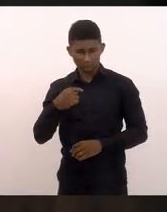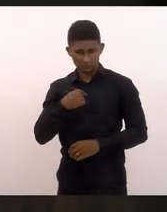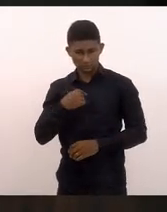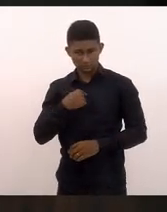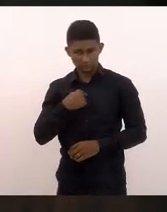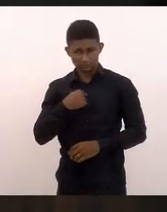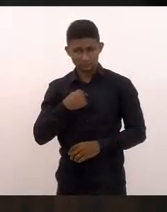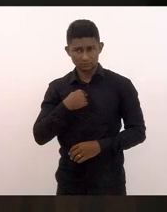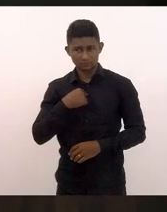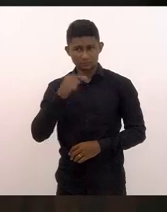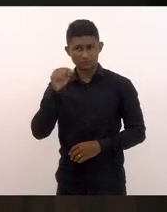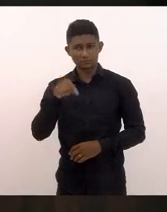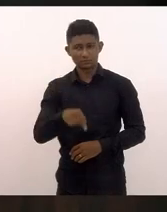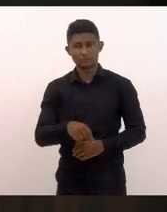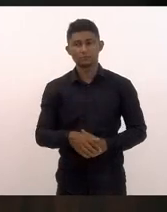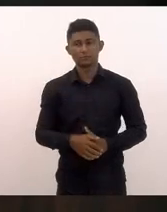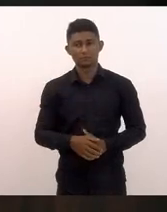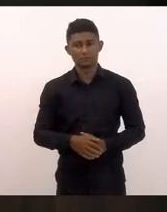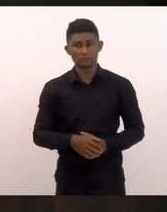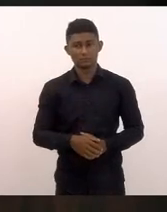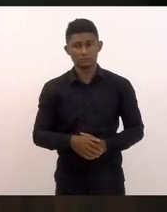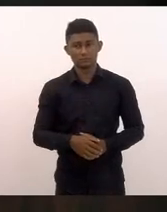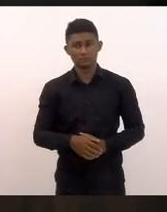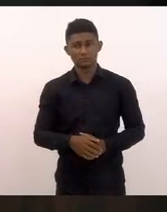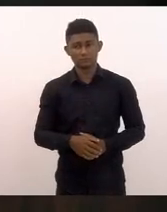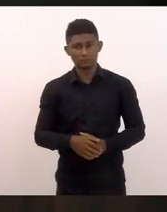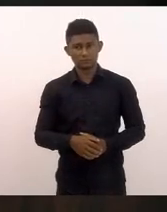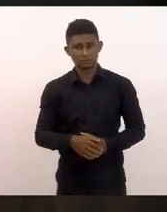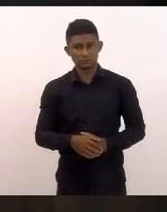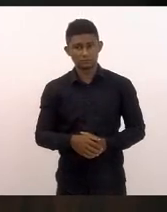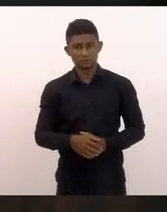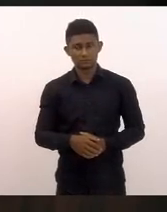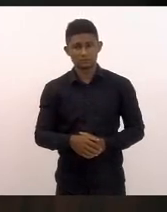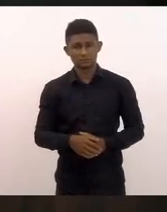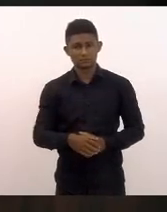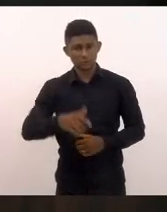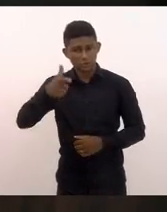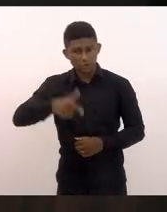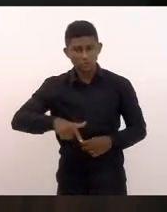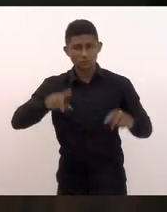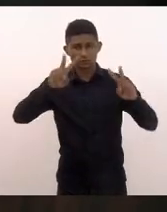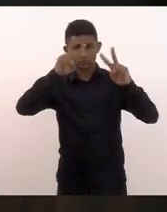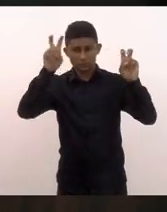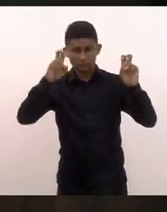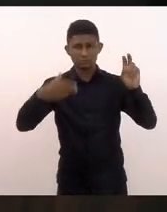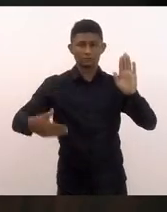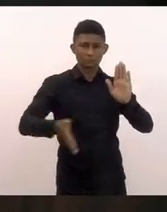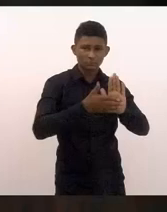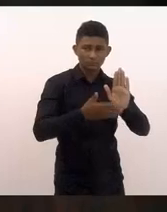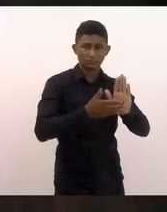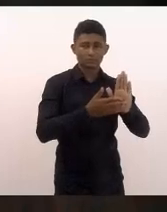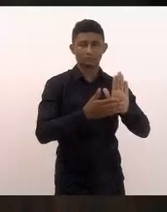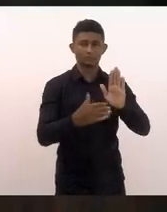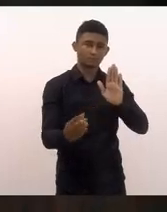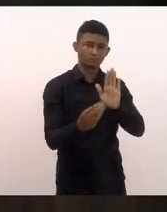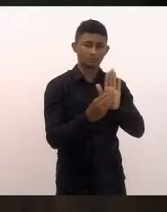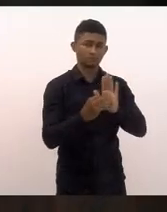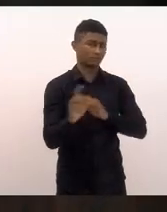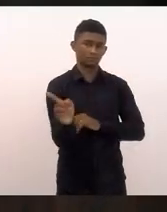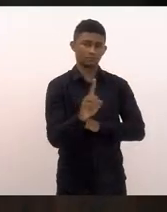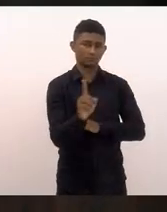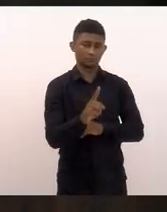aqui, não vou trazer nada sobre esse tema na pauta. Tem que ter